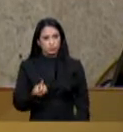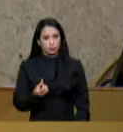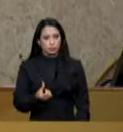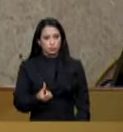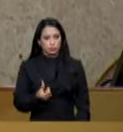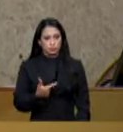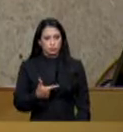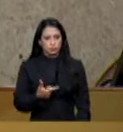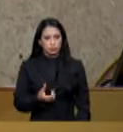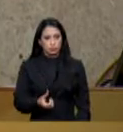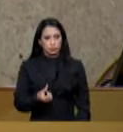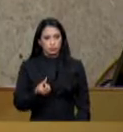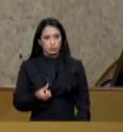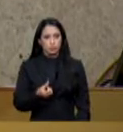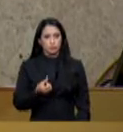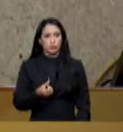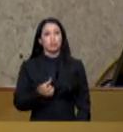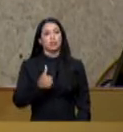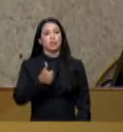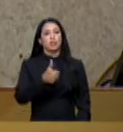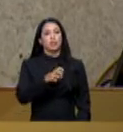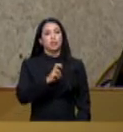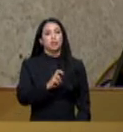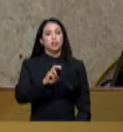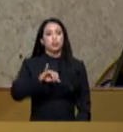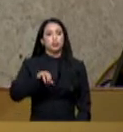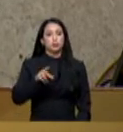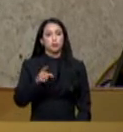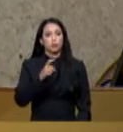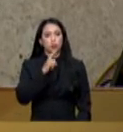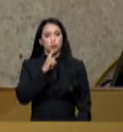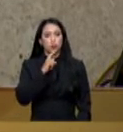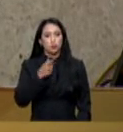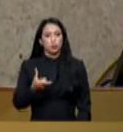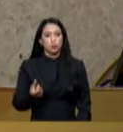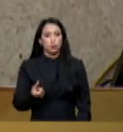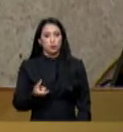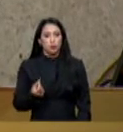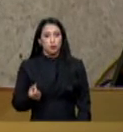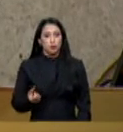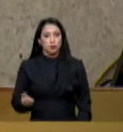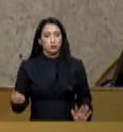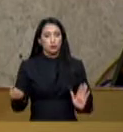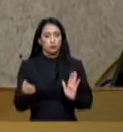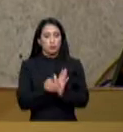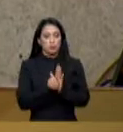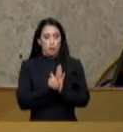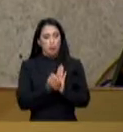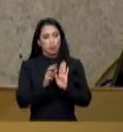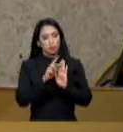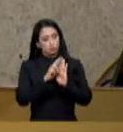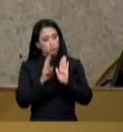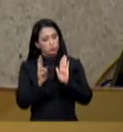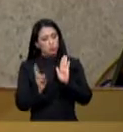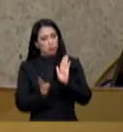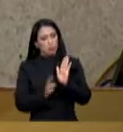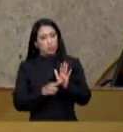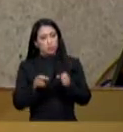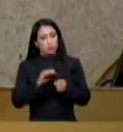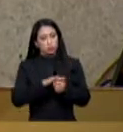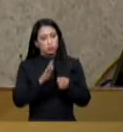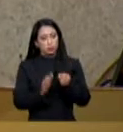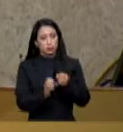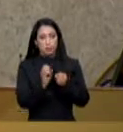14.026, de 15 de julho de 2020, cunhada de marco regulatório do